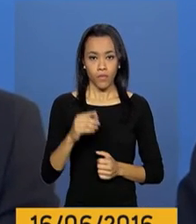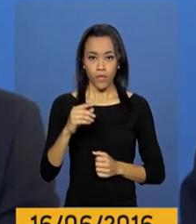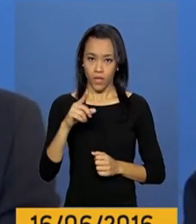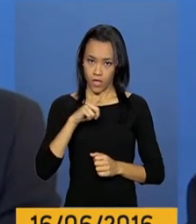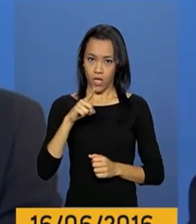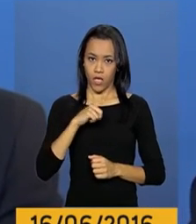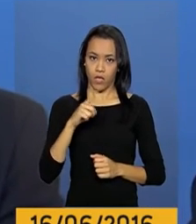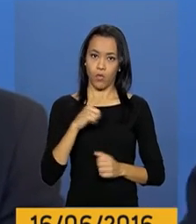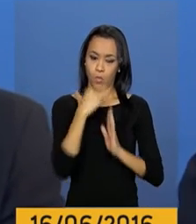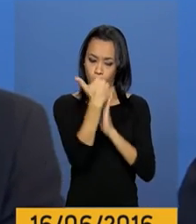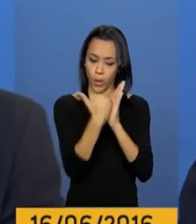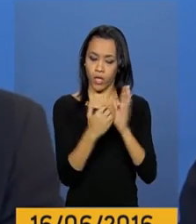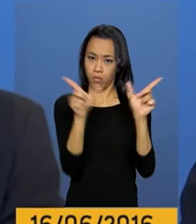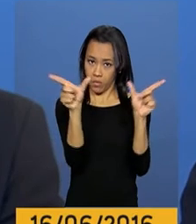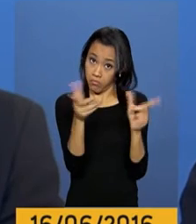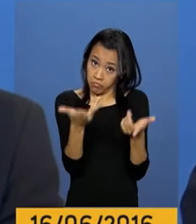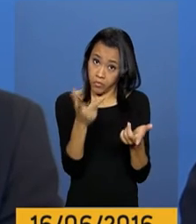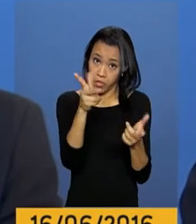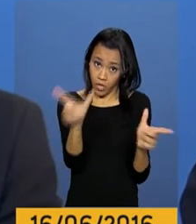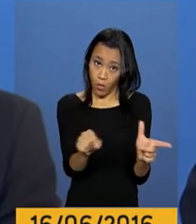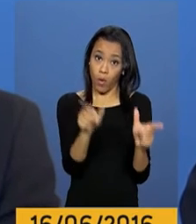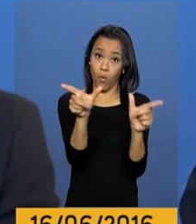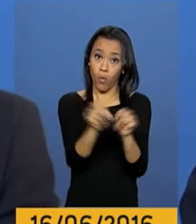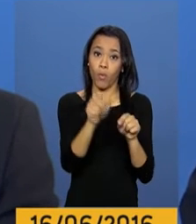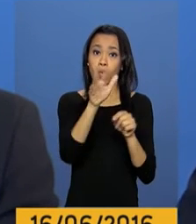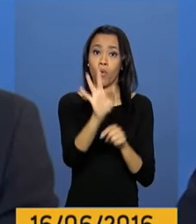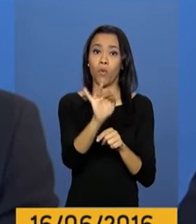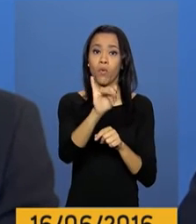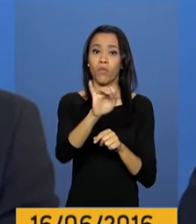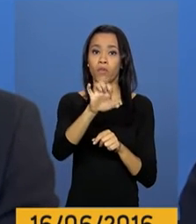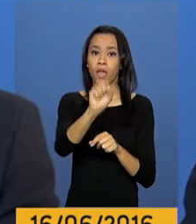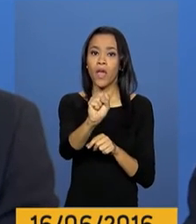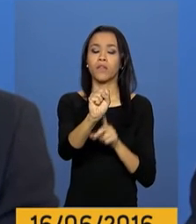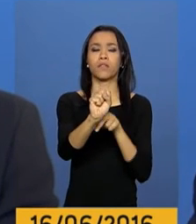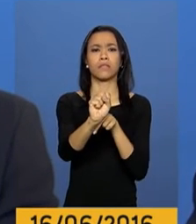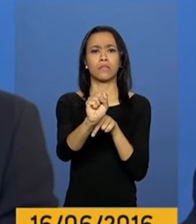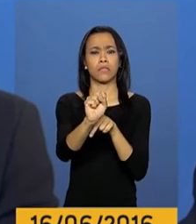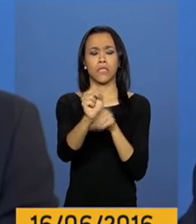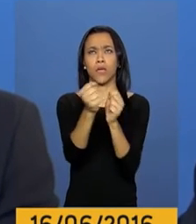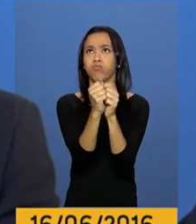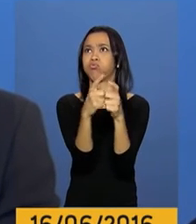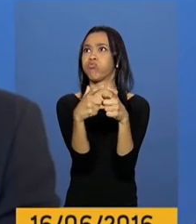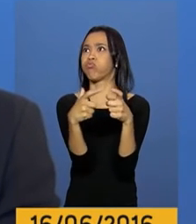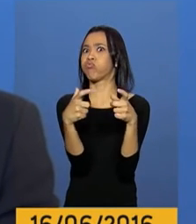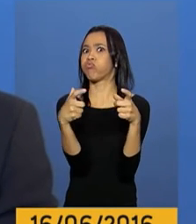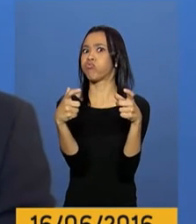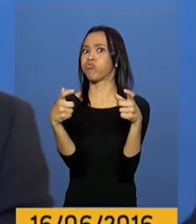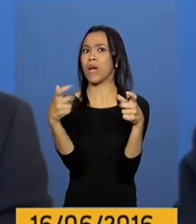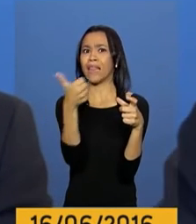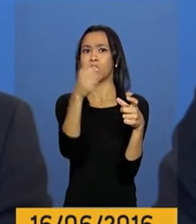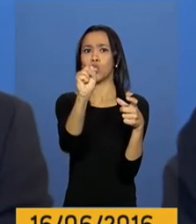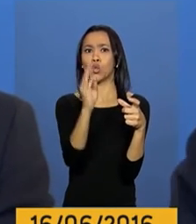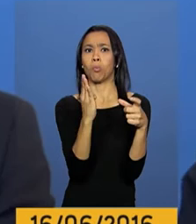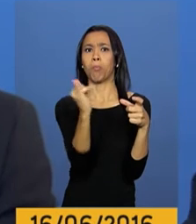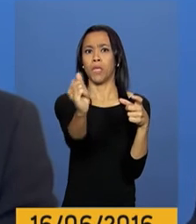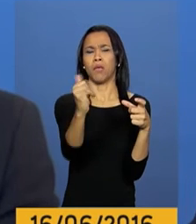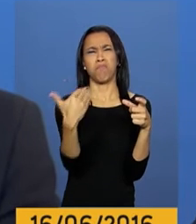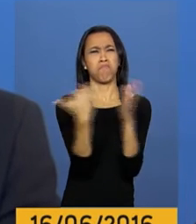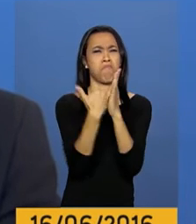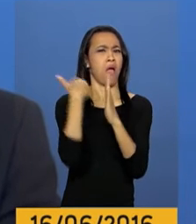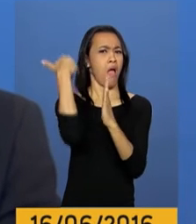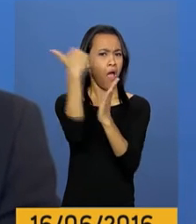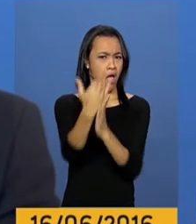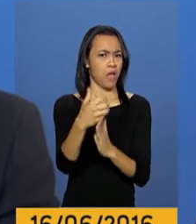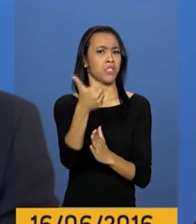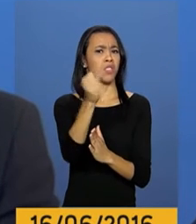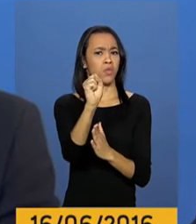programa do tamanho do FIES, envolvendo algo como 18 bilhões de reais, mais de 18 bilhões